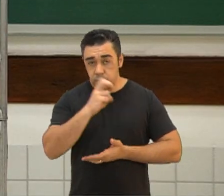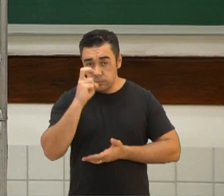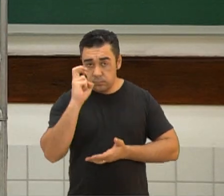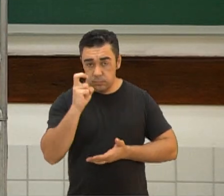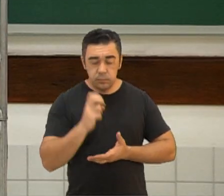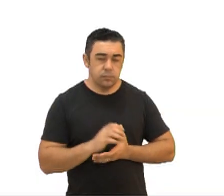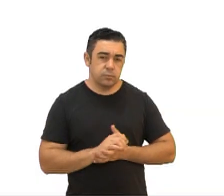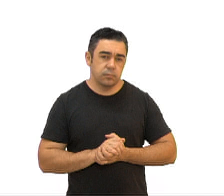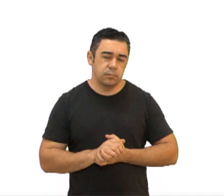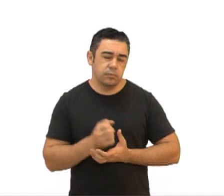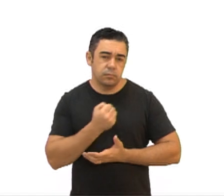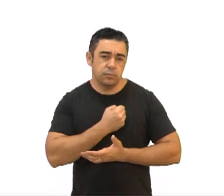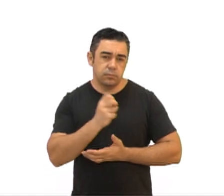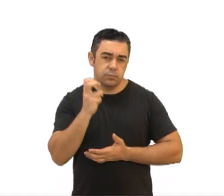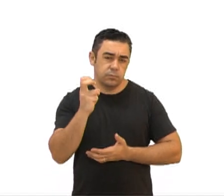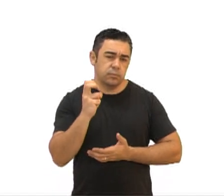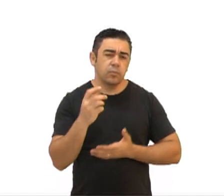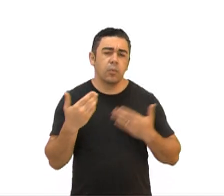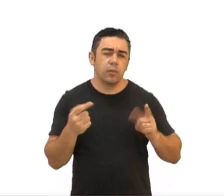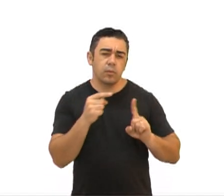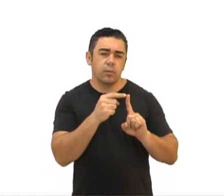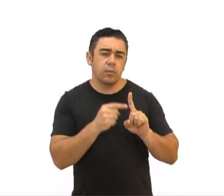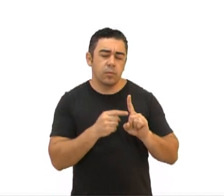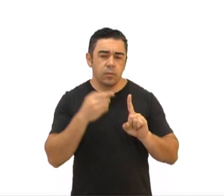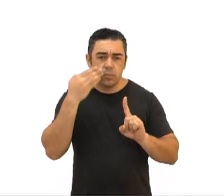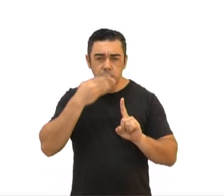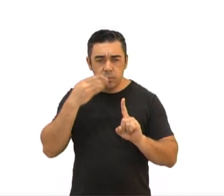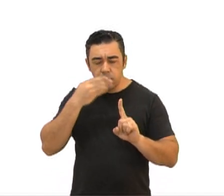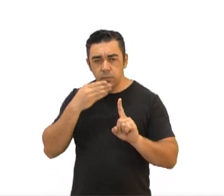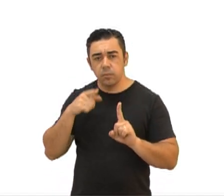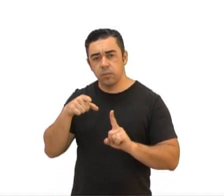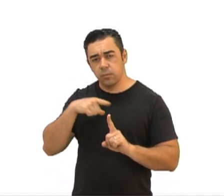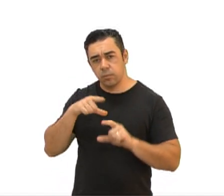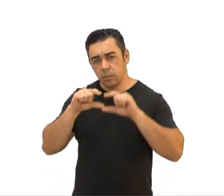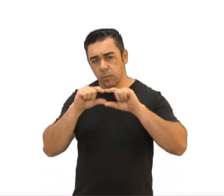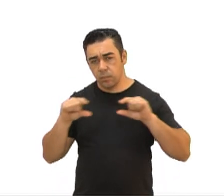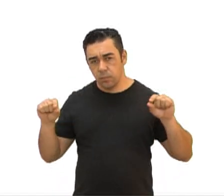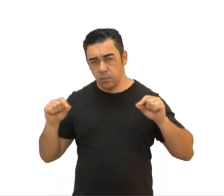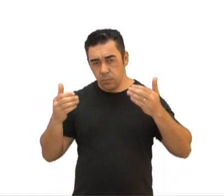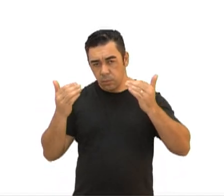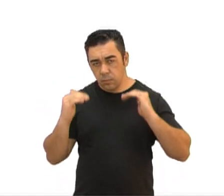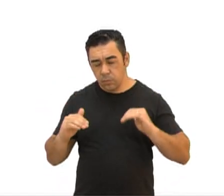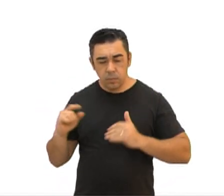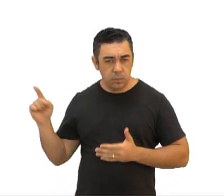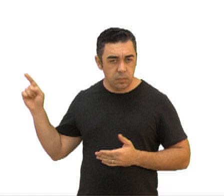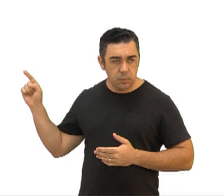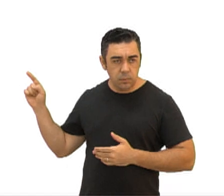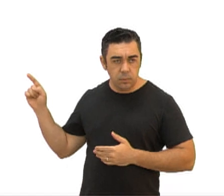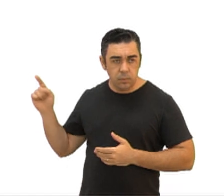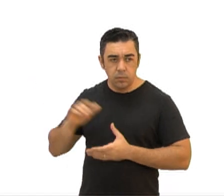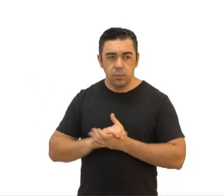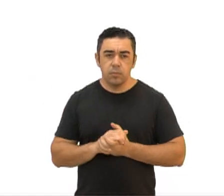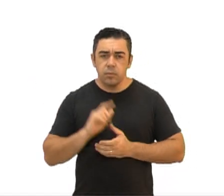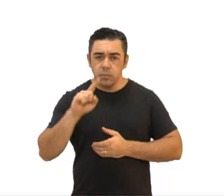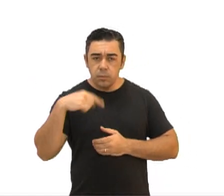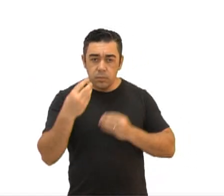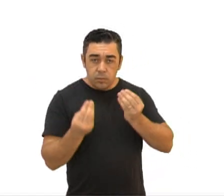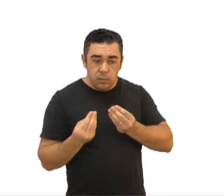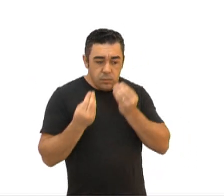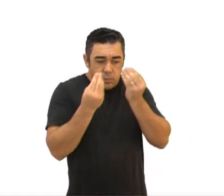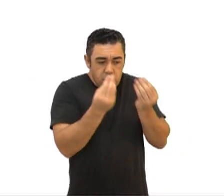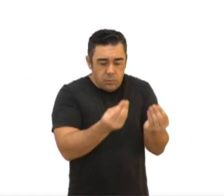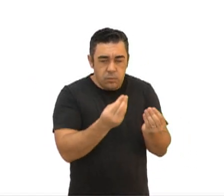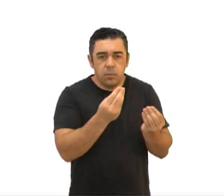agora? No exercício 5, que tipos de discurso está presente na frase abaixo? E agora? Depois entregou tudo ao